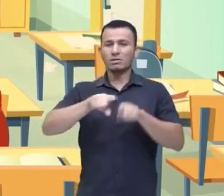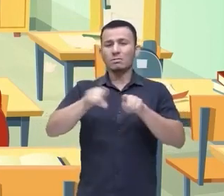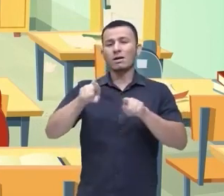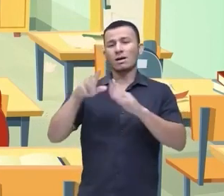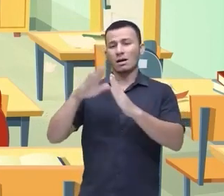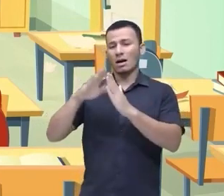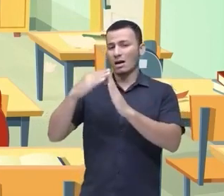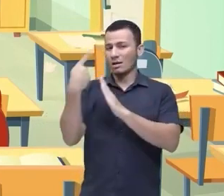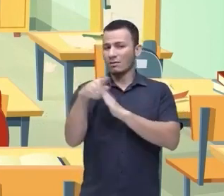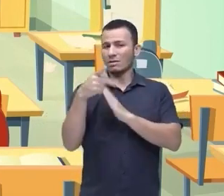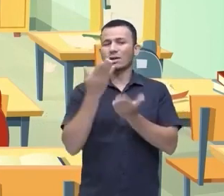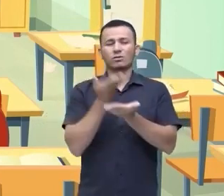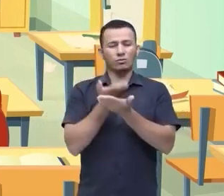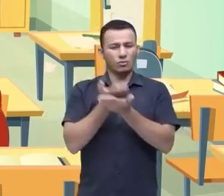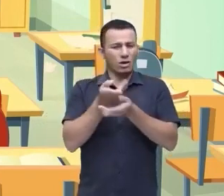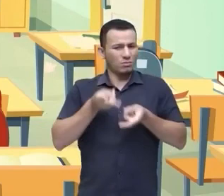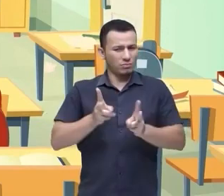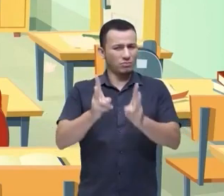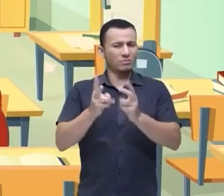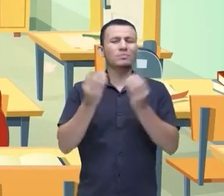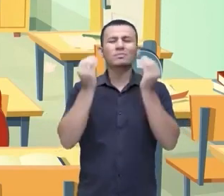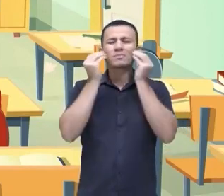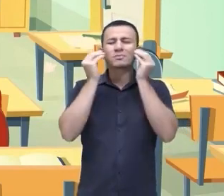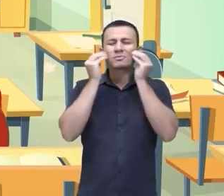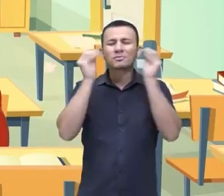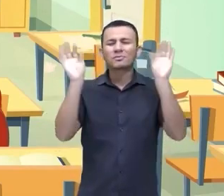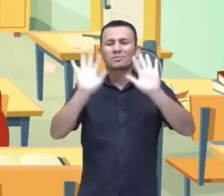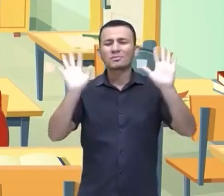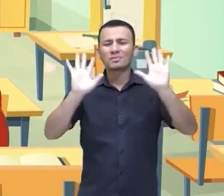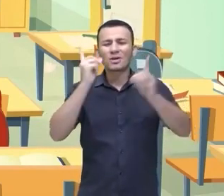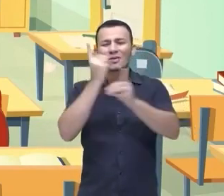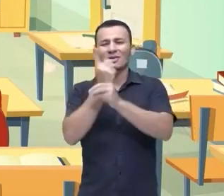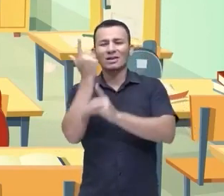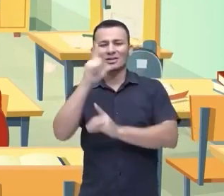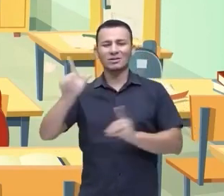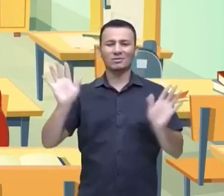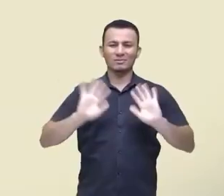na casa de vocês continua. Beijos, fiquem com Deus e até a próxima aula.